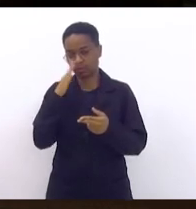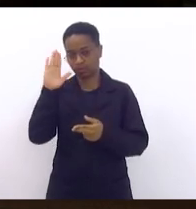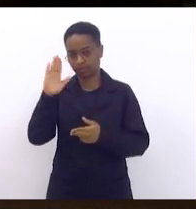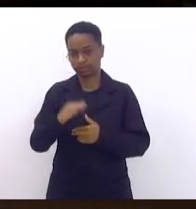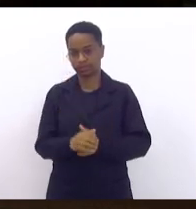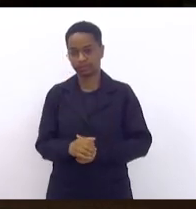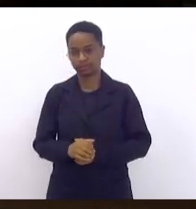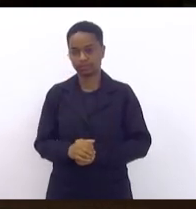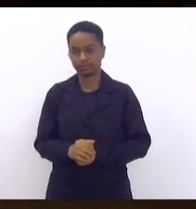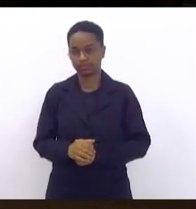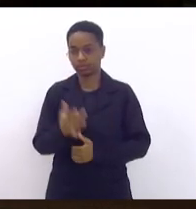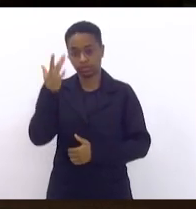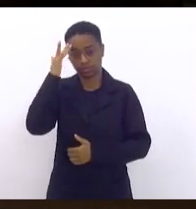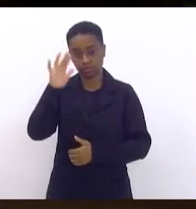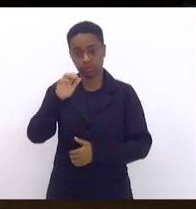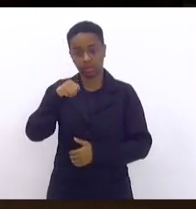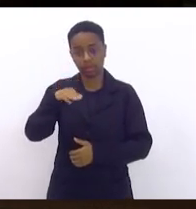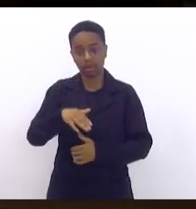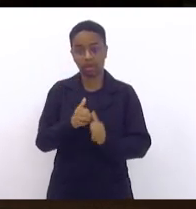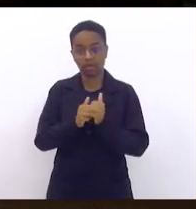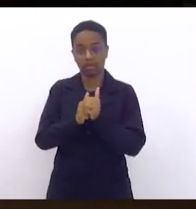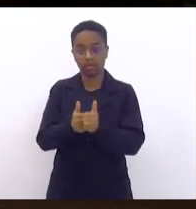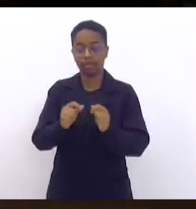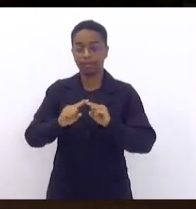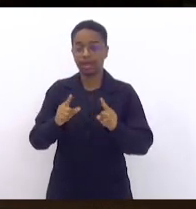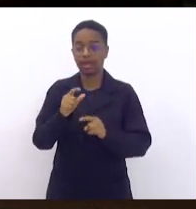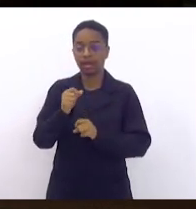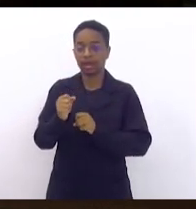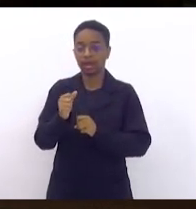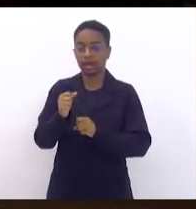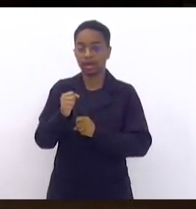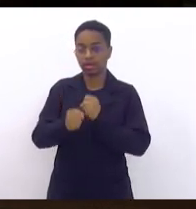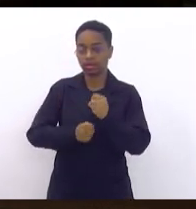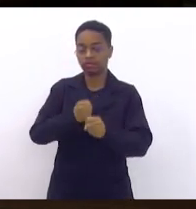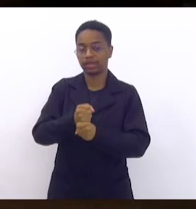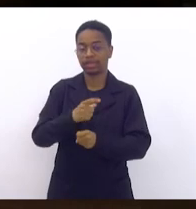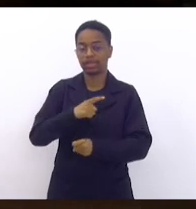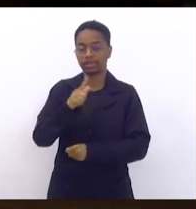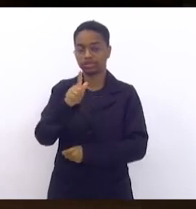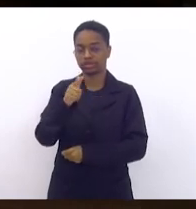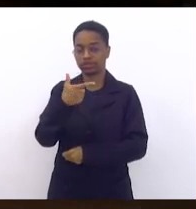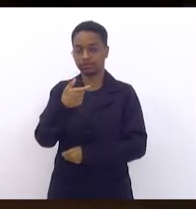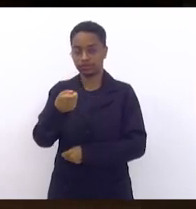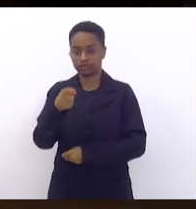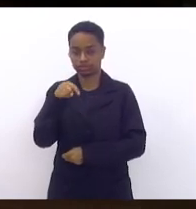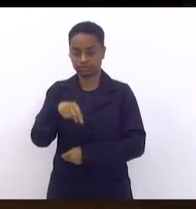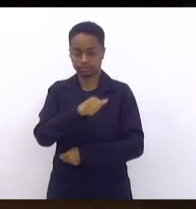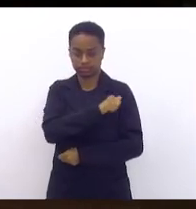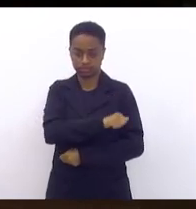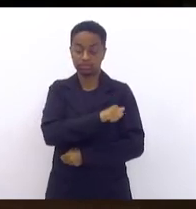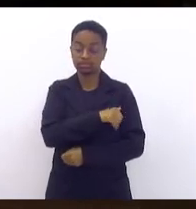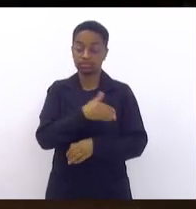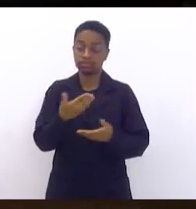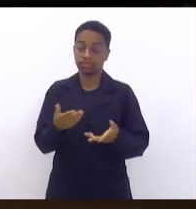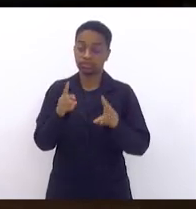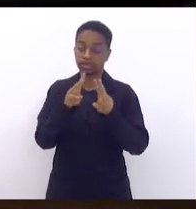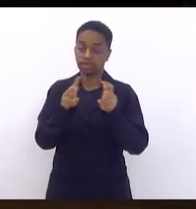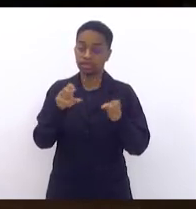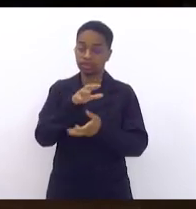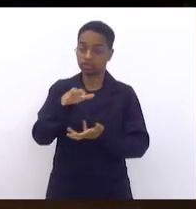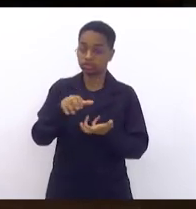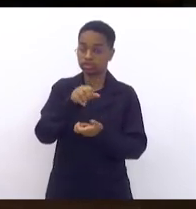ter não sei quem tá acompanhando Mas ano que vem a gente tem o G20 aqui no estado do Rio de Janeiro né e o tema da sustentabilidade é um dos temas